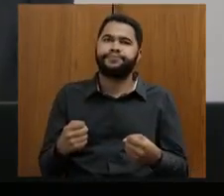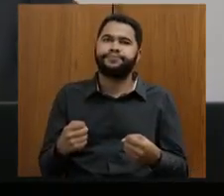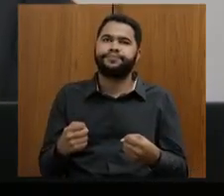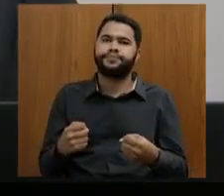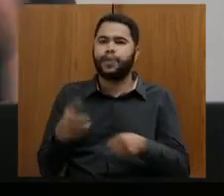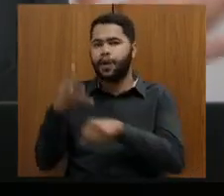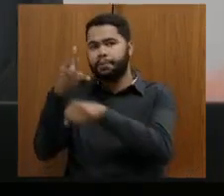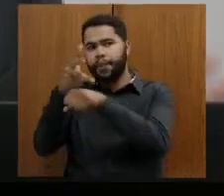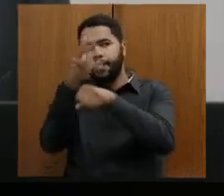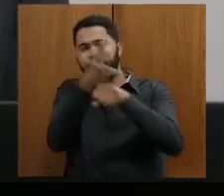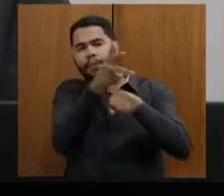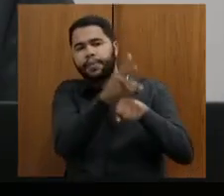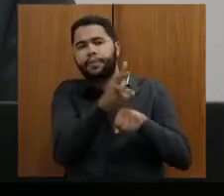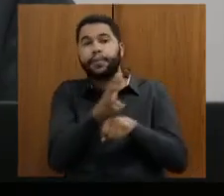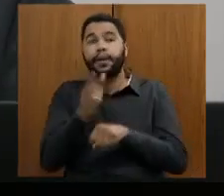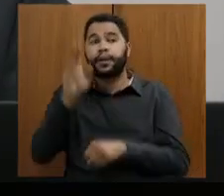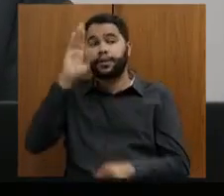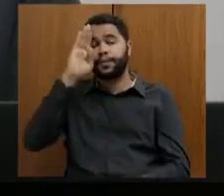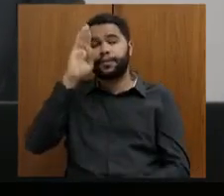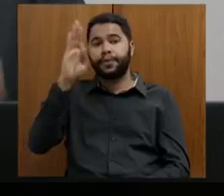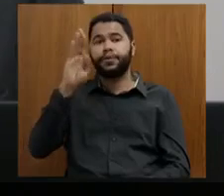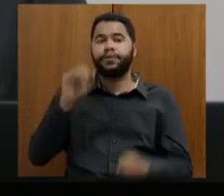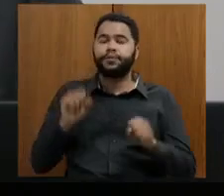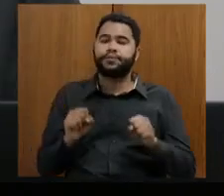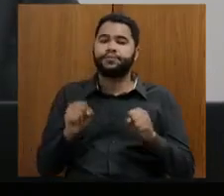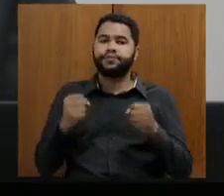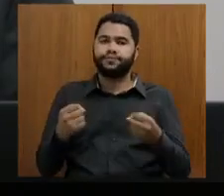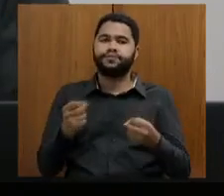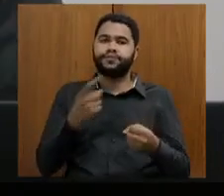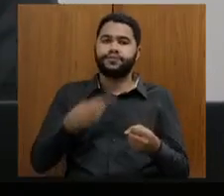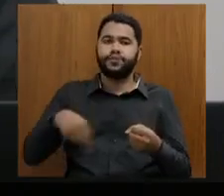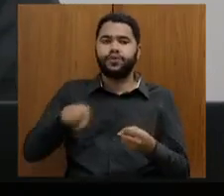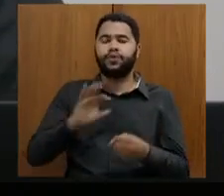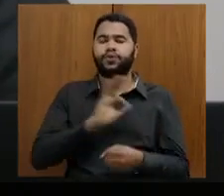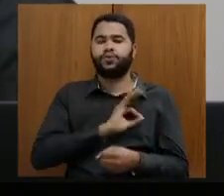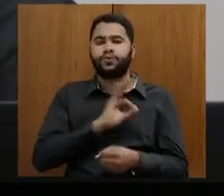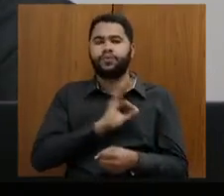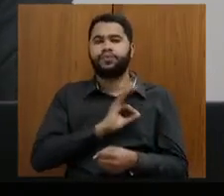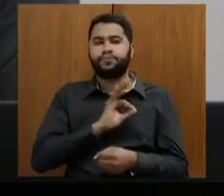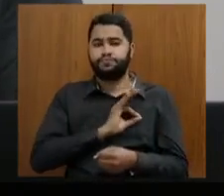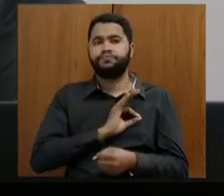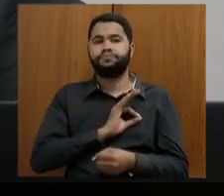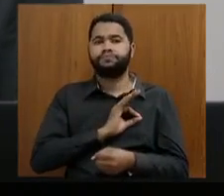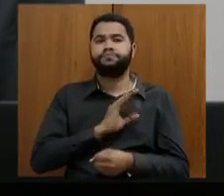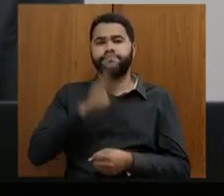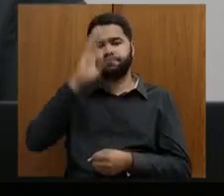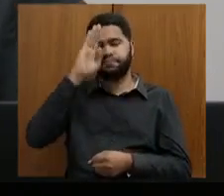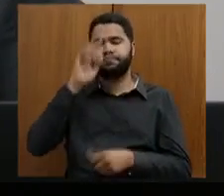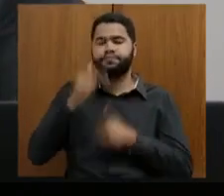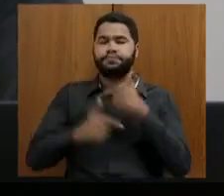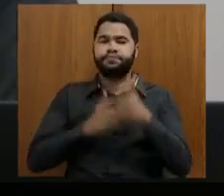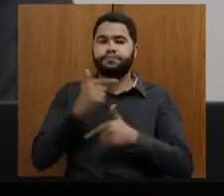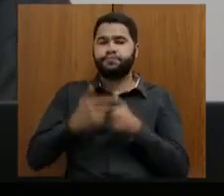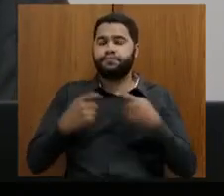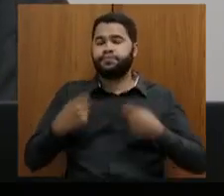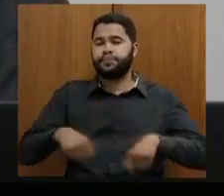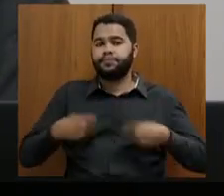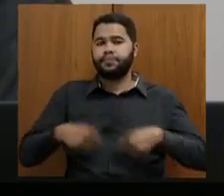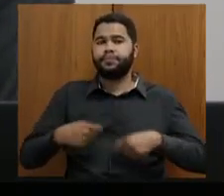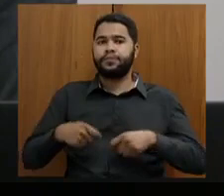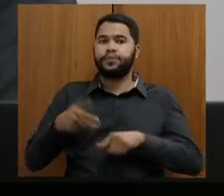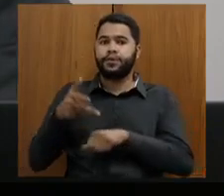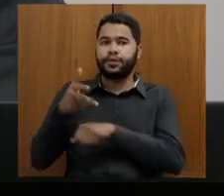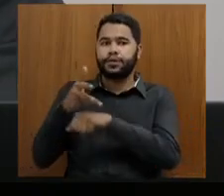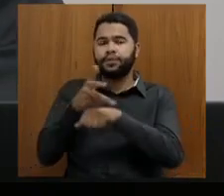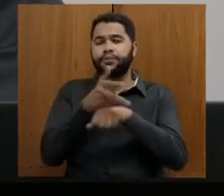instalação física e aumente a proteção dos Ossos policiais militares que estão atuando em necessita